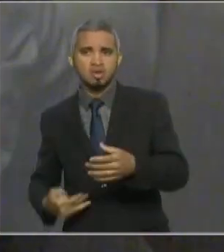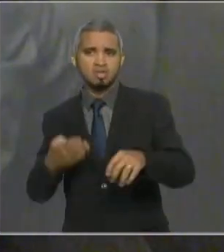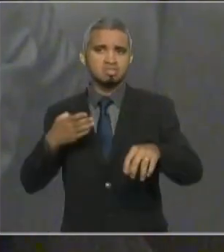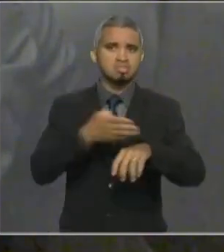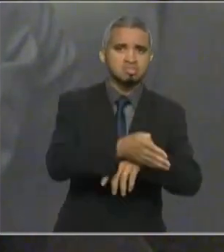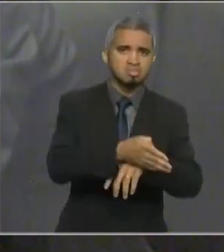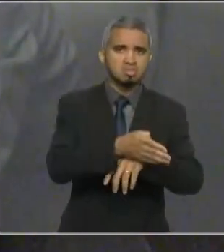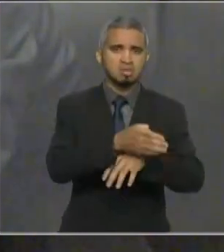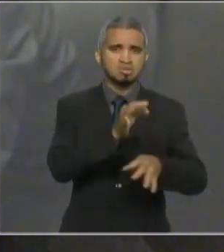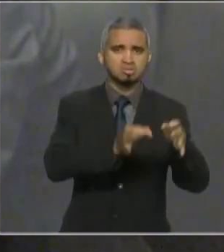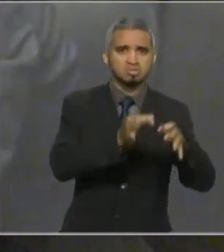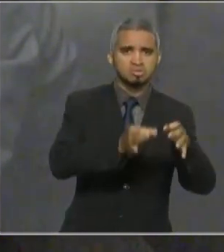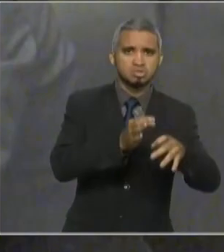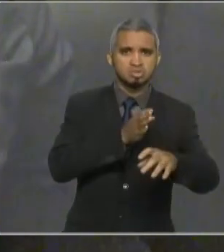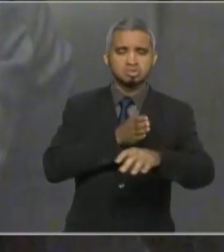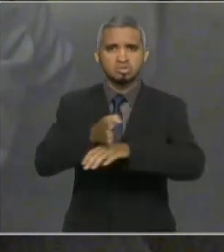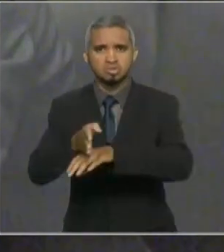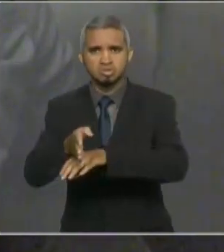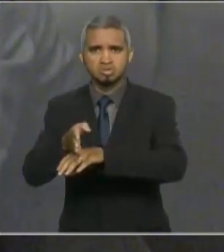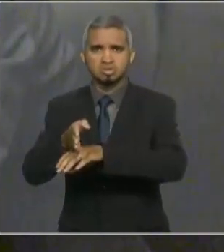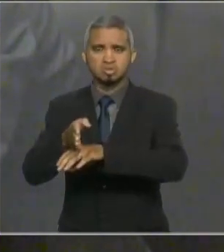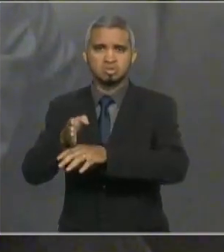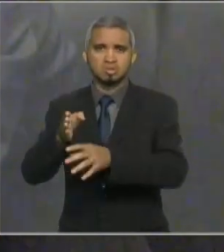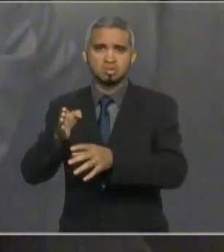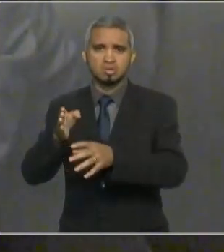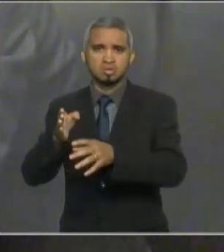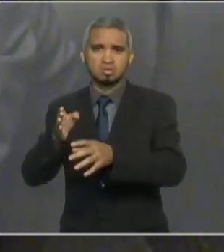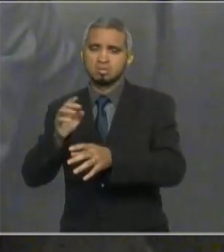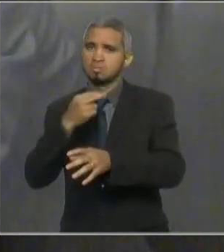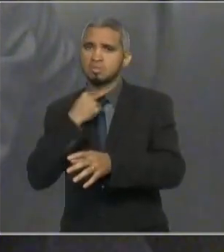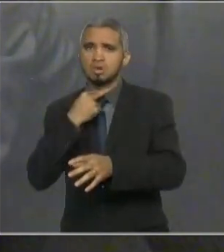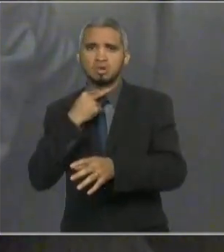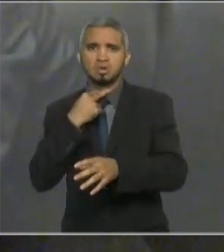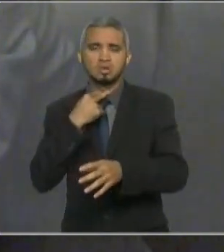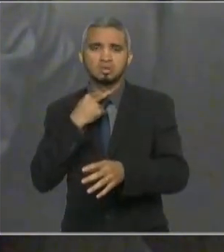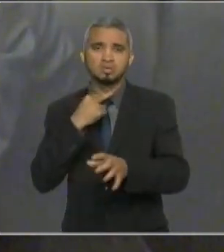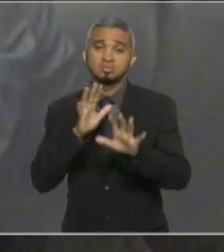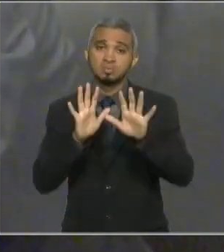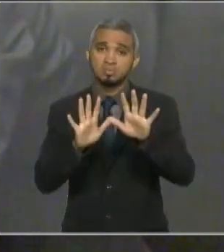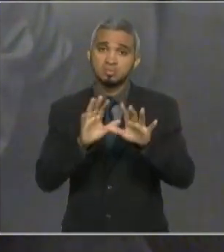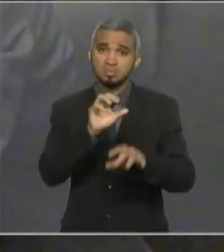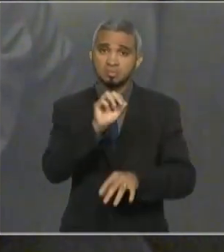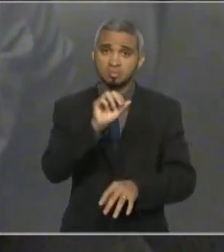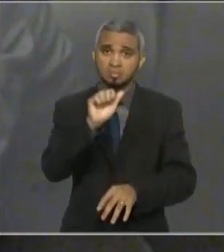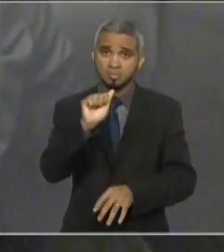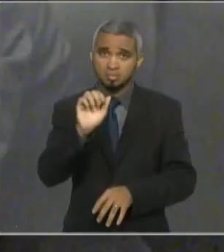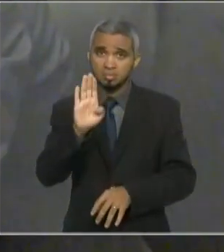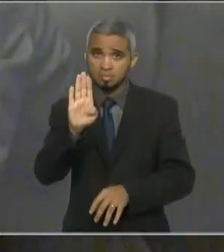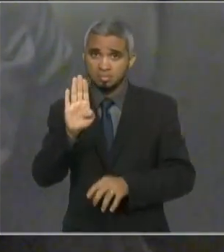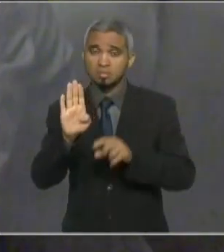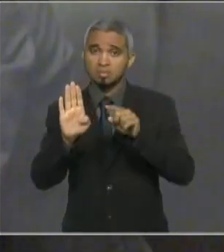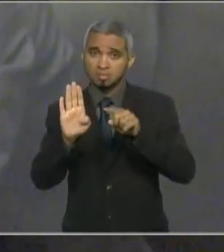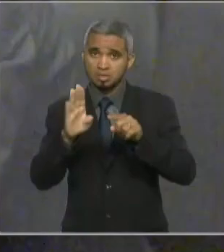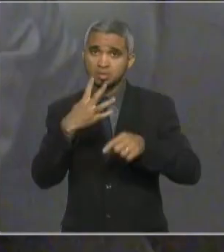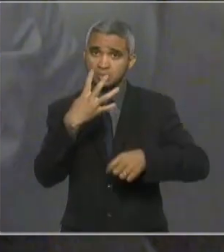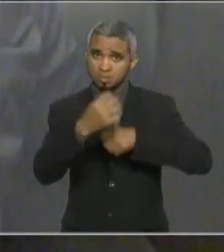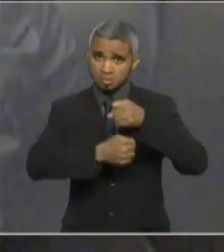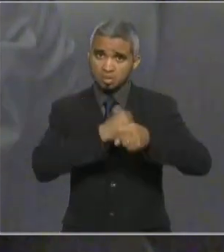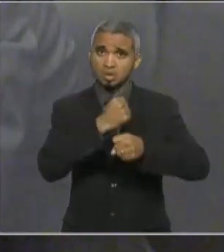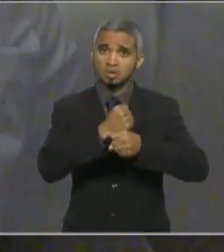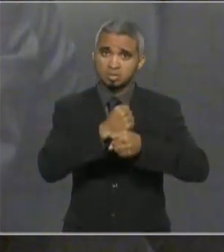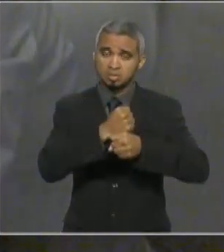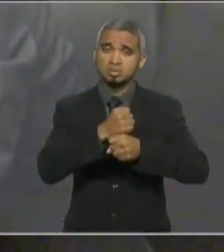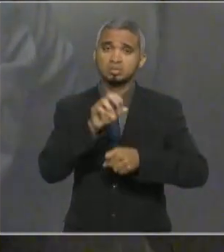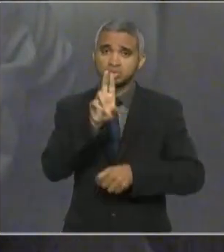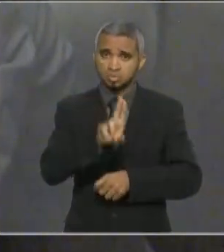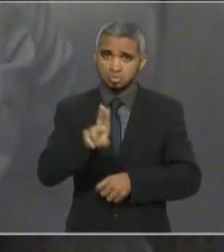a OAB, mas é importante que se diga que ela foi usada partidariamente e politicamente